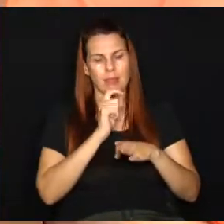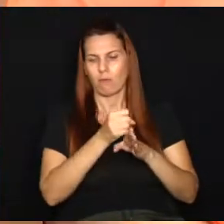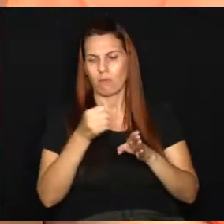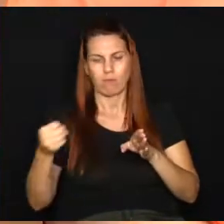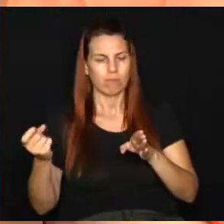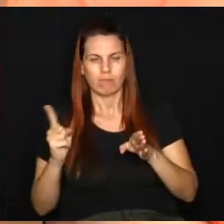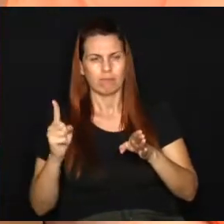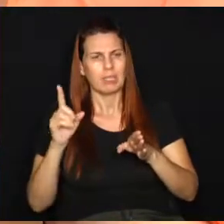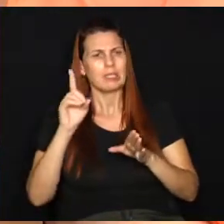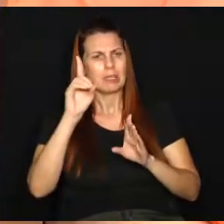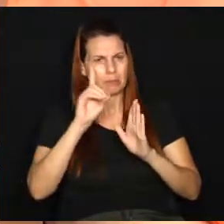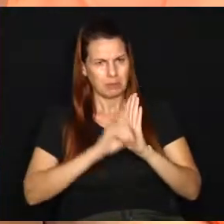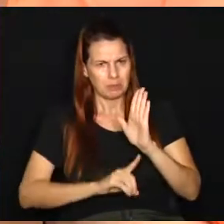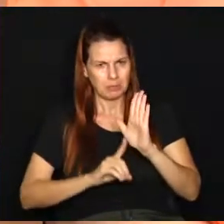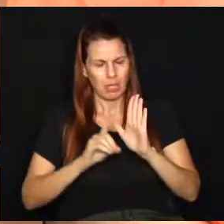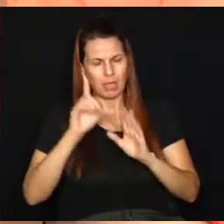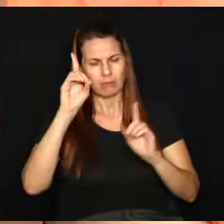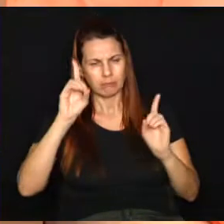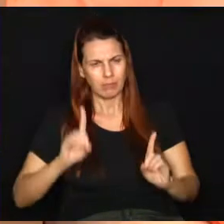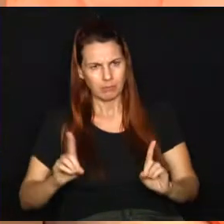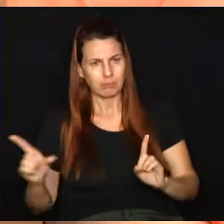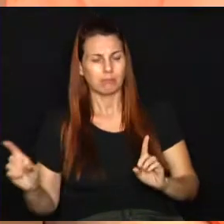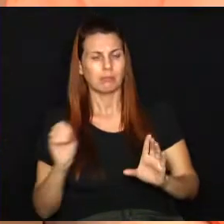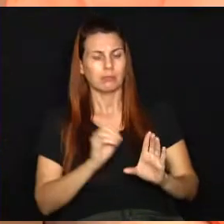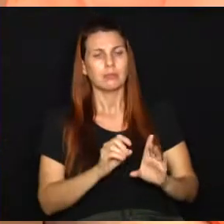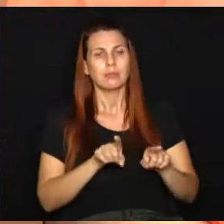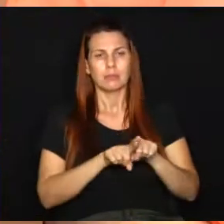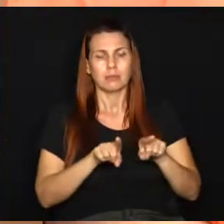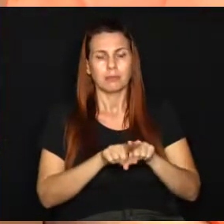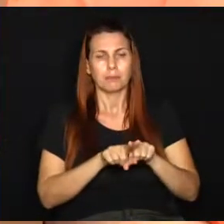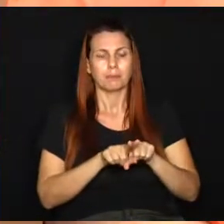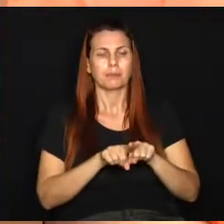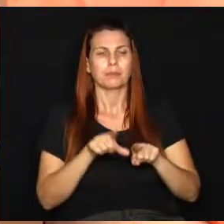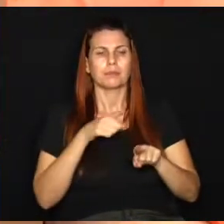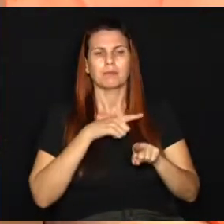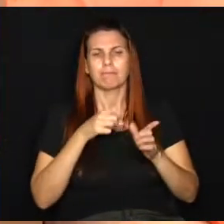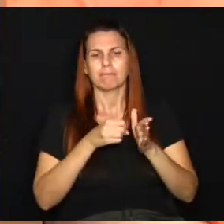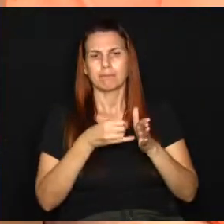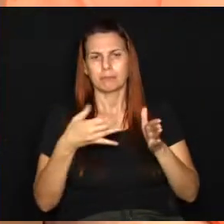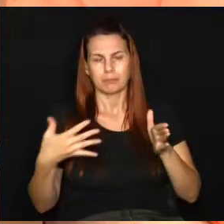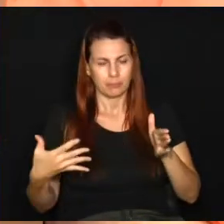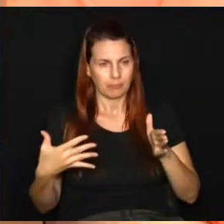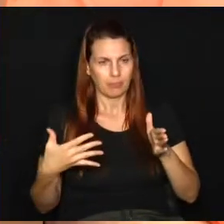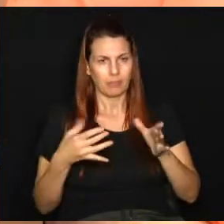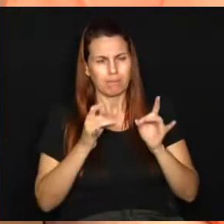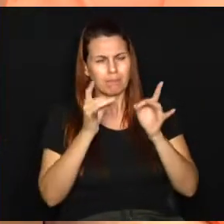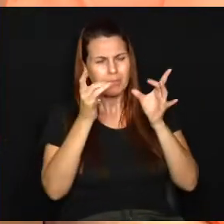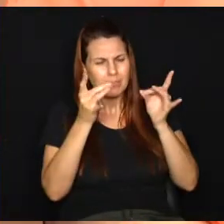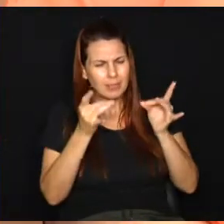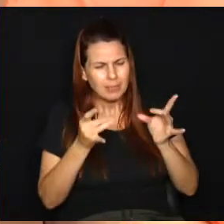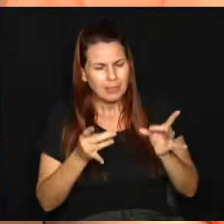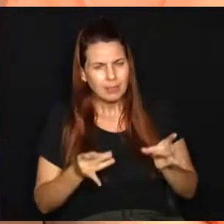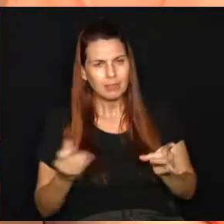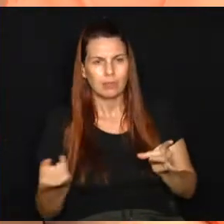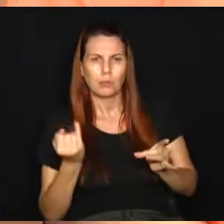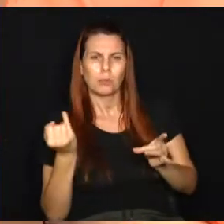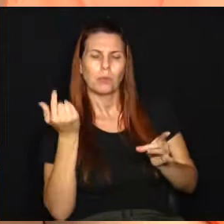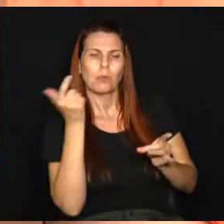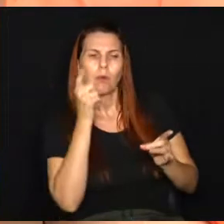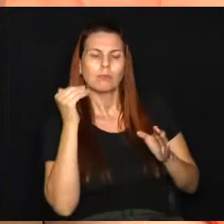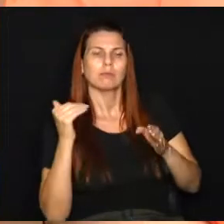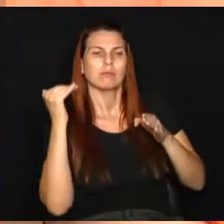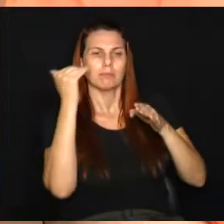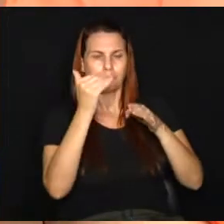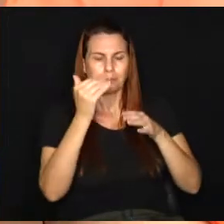com deficiência, né? Então, a gente tem aí uma série de especificidades que é importante alcançar.